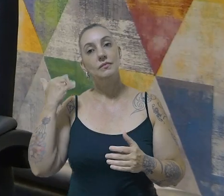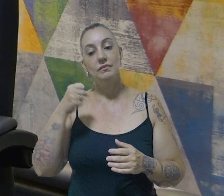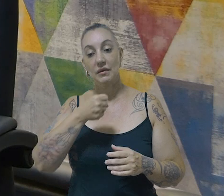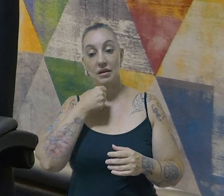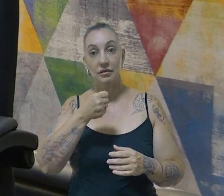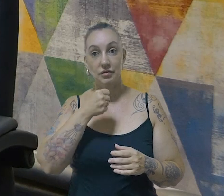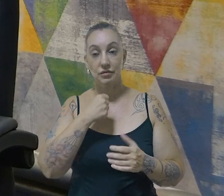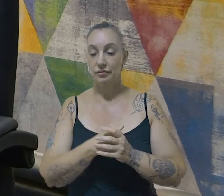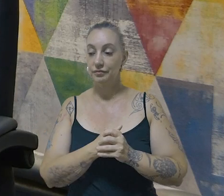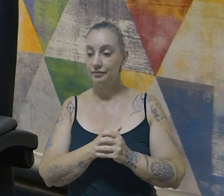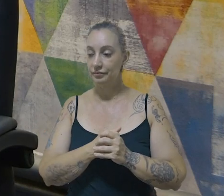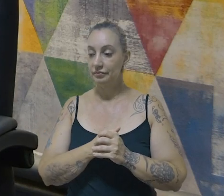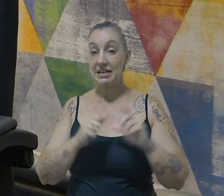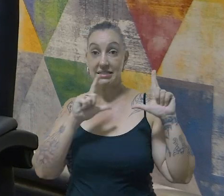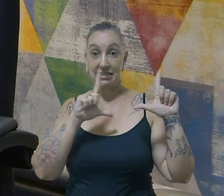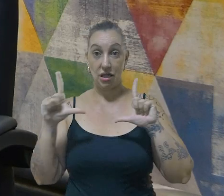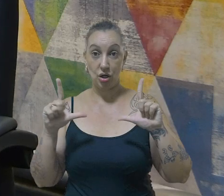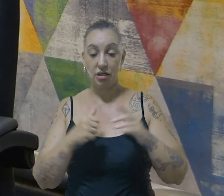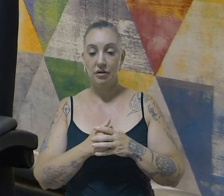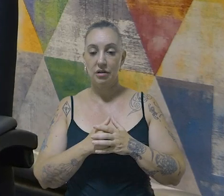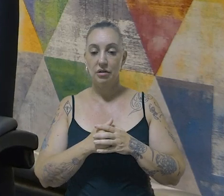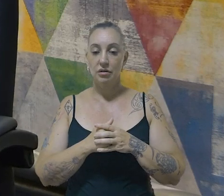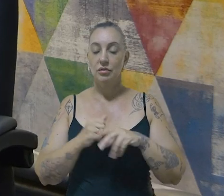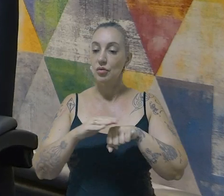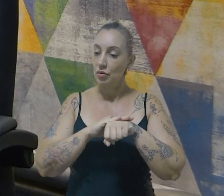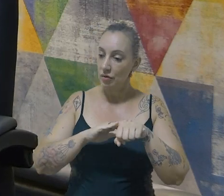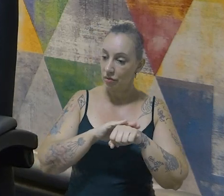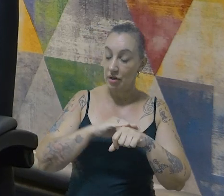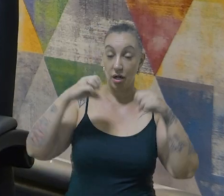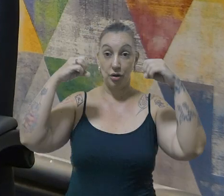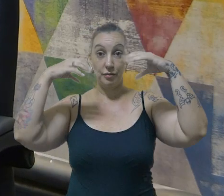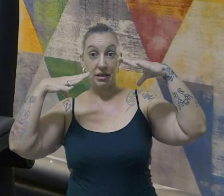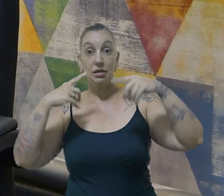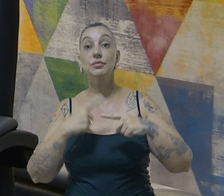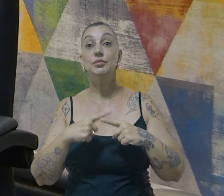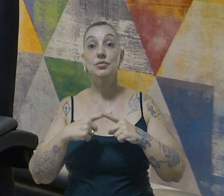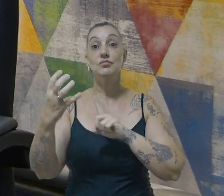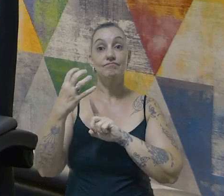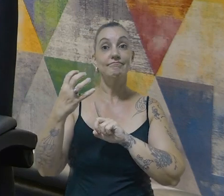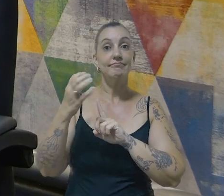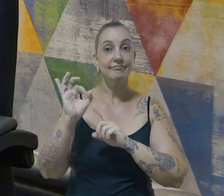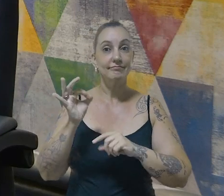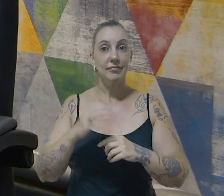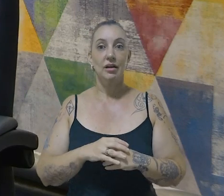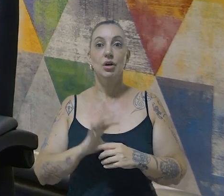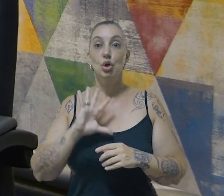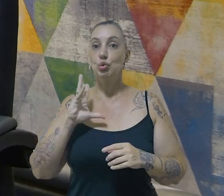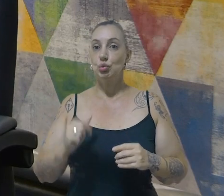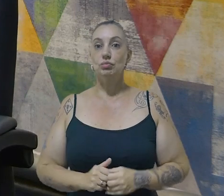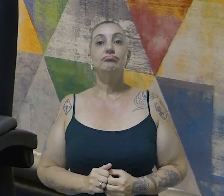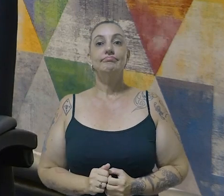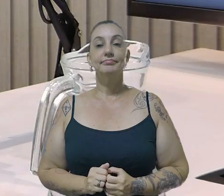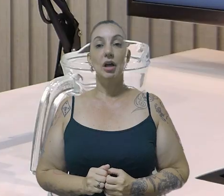cenógrafo ele falou que ele conversa muito com o iluminador porque influencia muito né a luz como